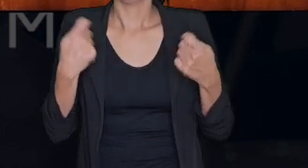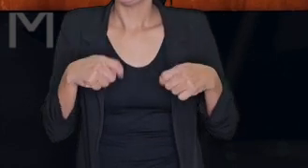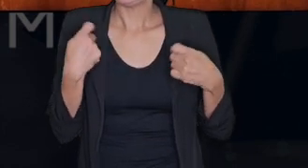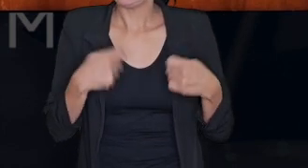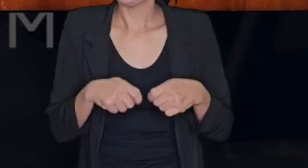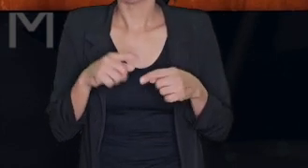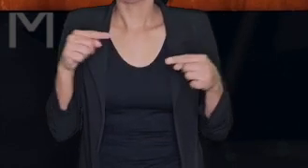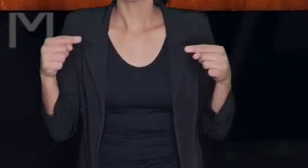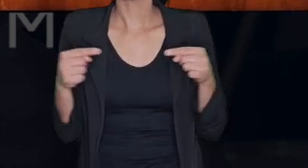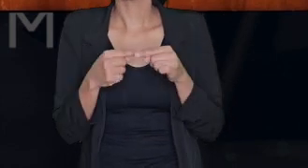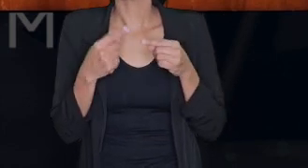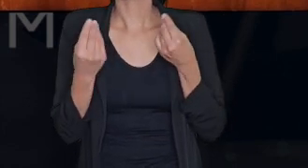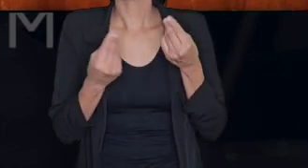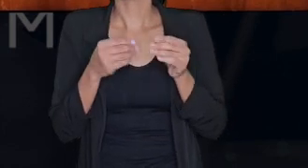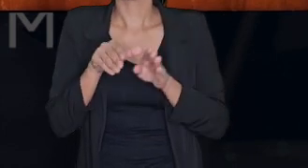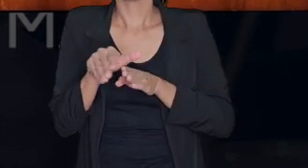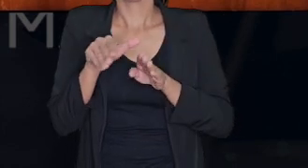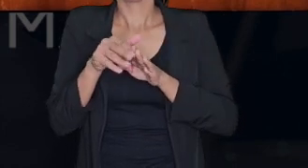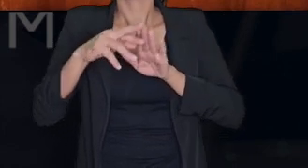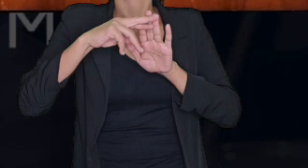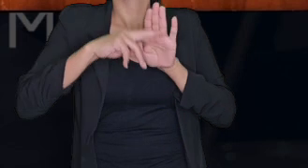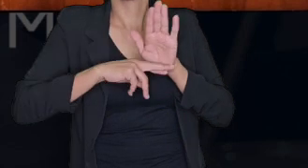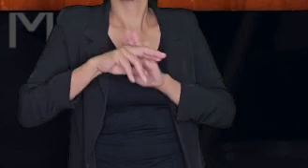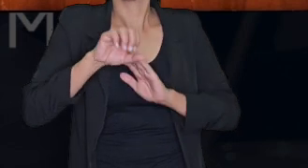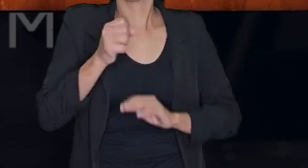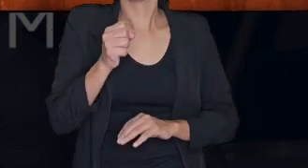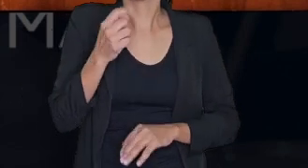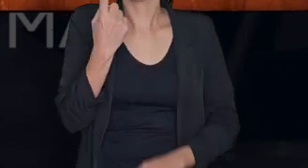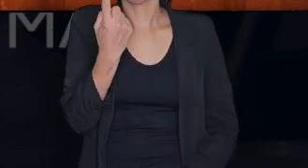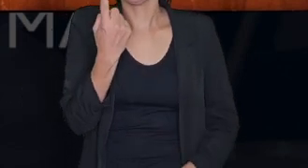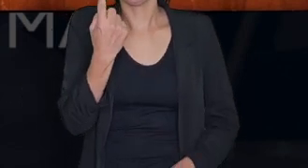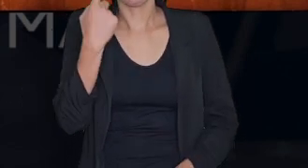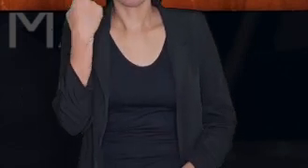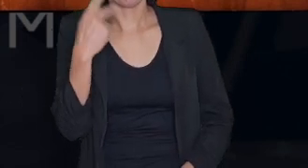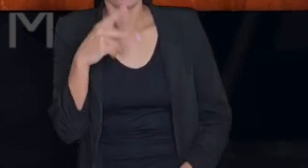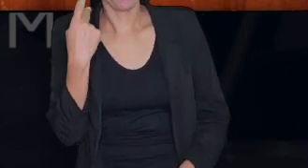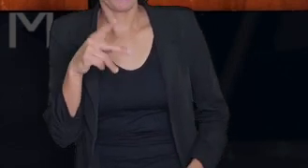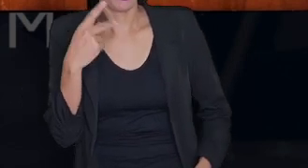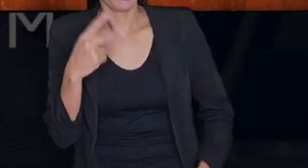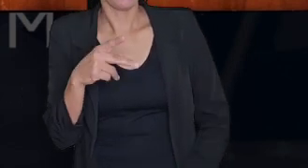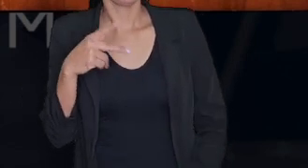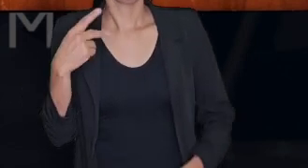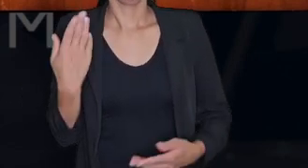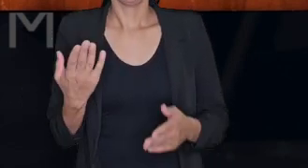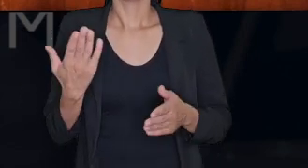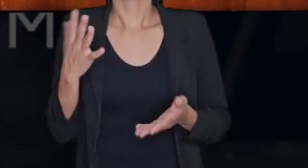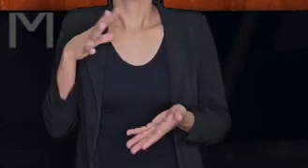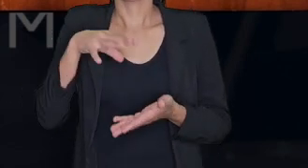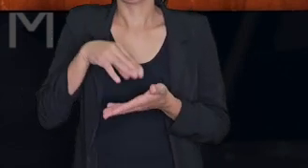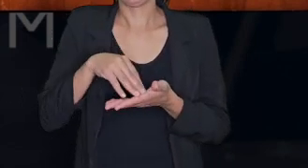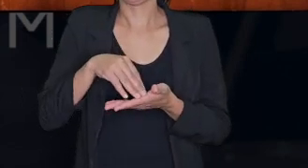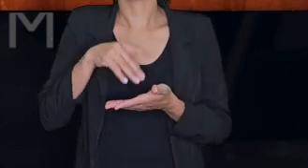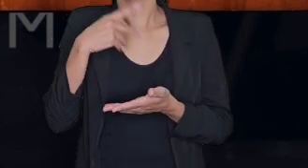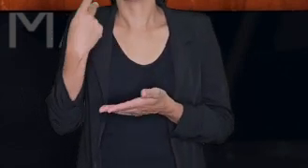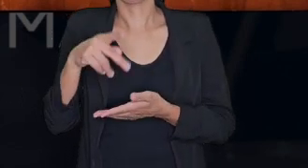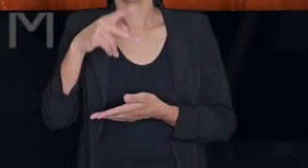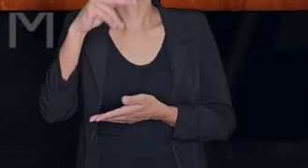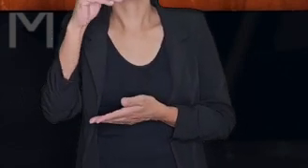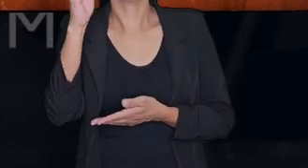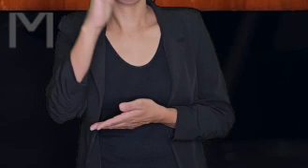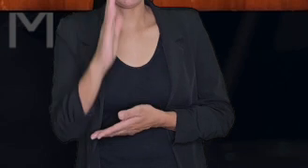Próximo slide. E isso tem que ser conciliado com a Instrução Normativa 81 da